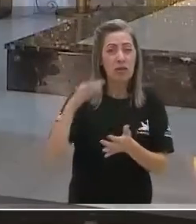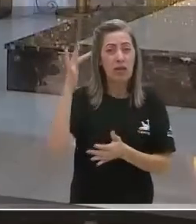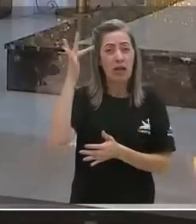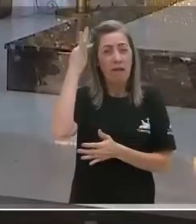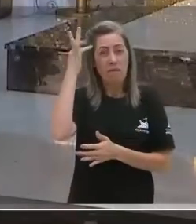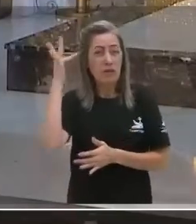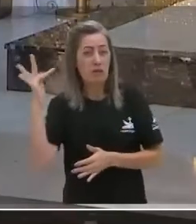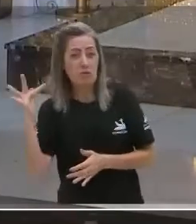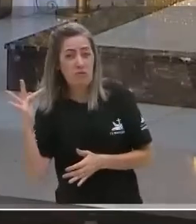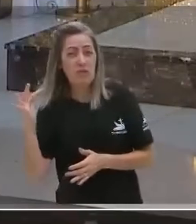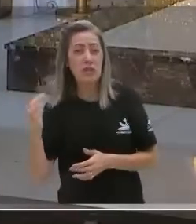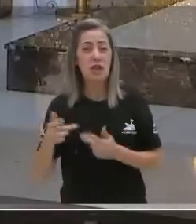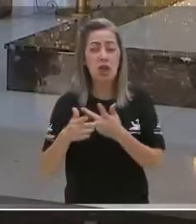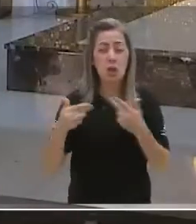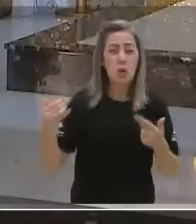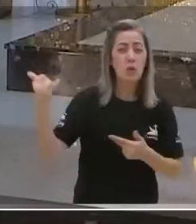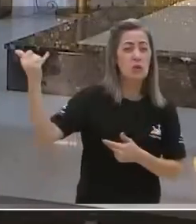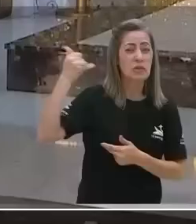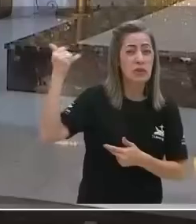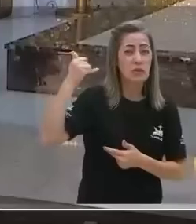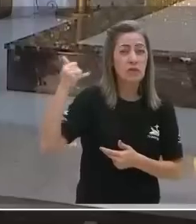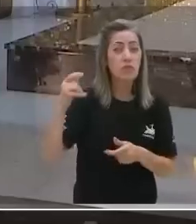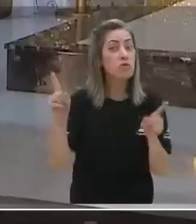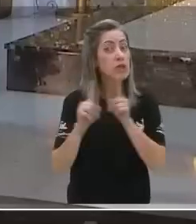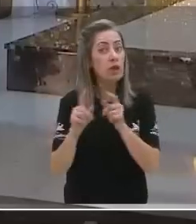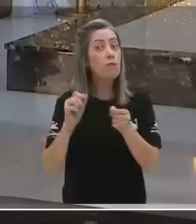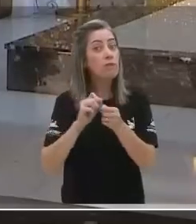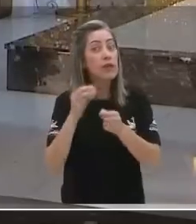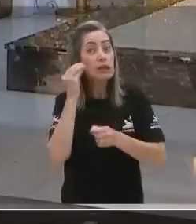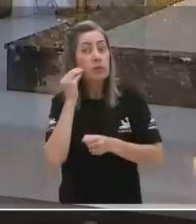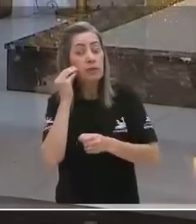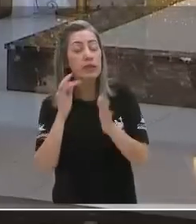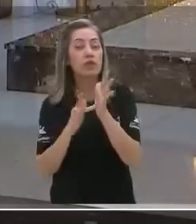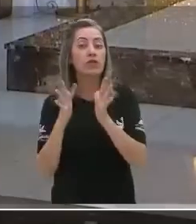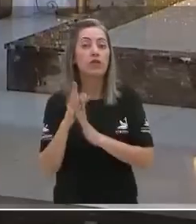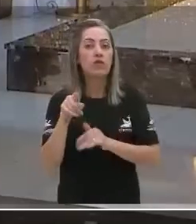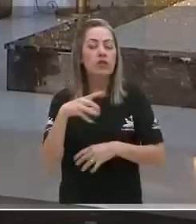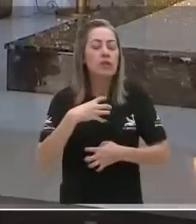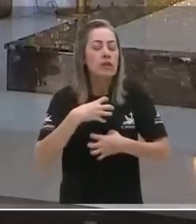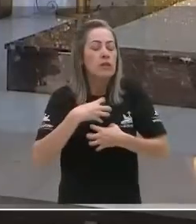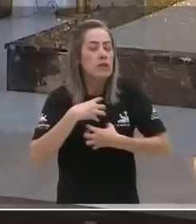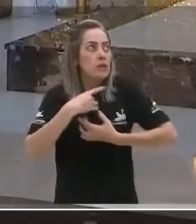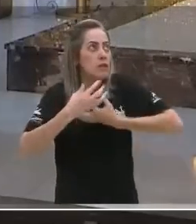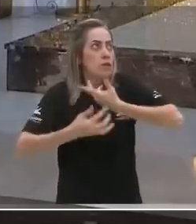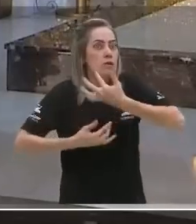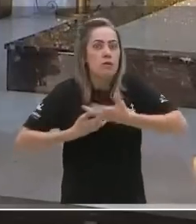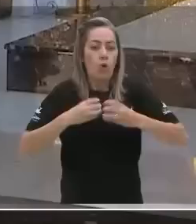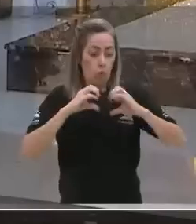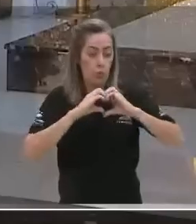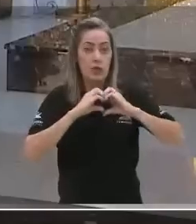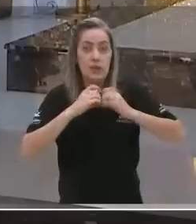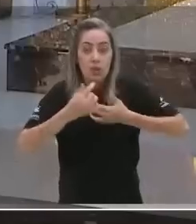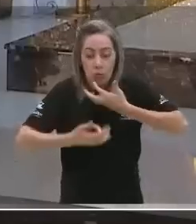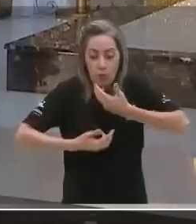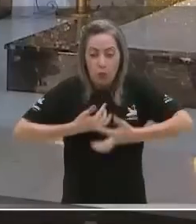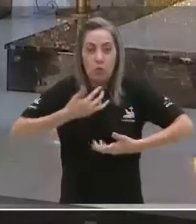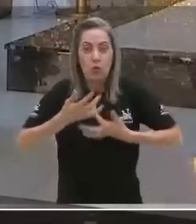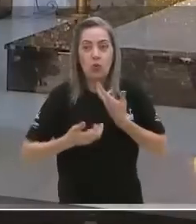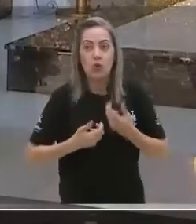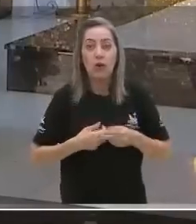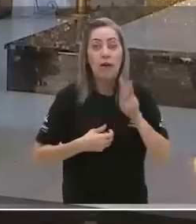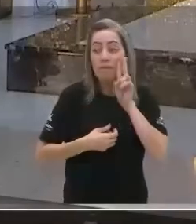ouvir dizer. Faça a experiência de Jesus e você vai sentir inflamar teu coração. Veja